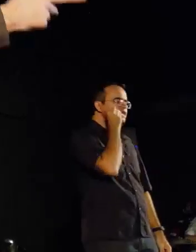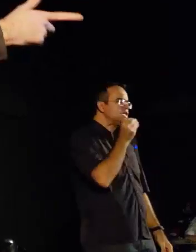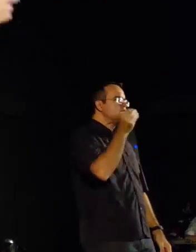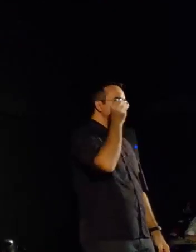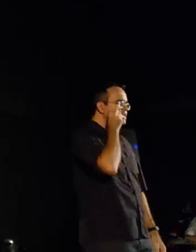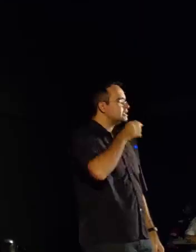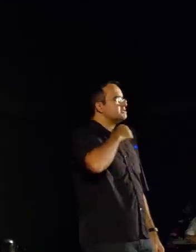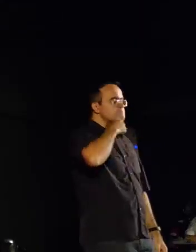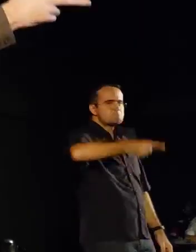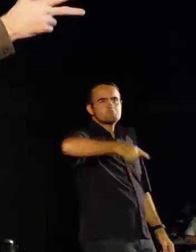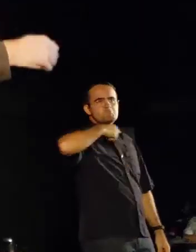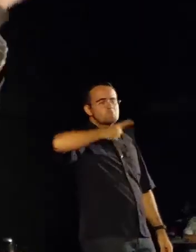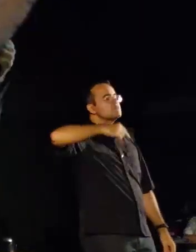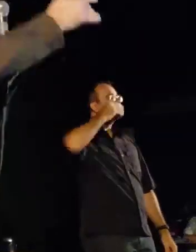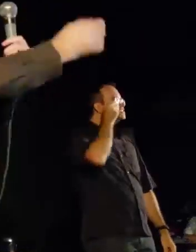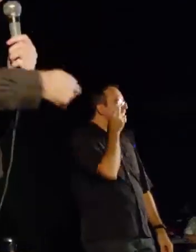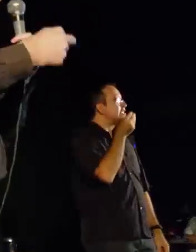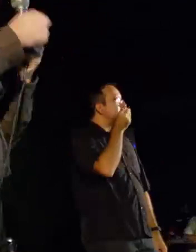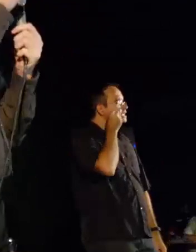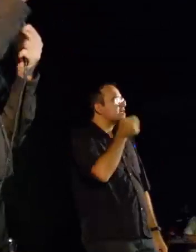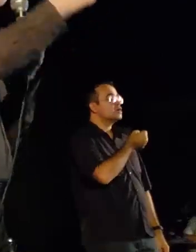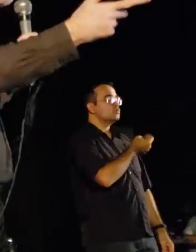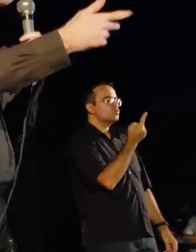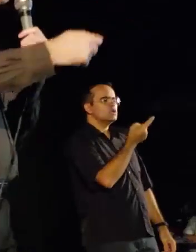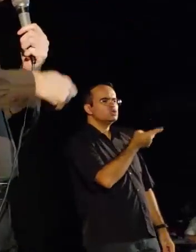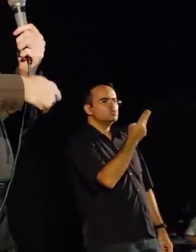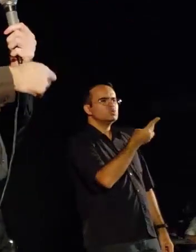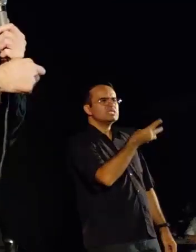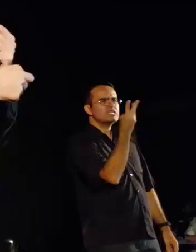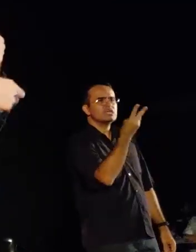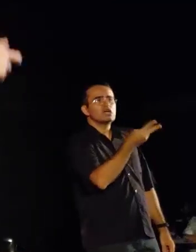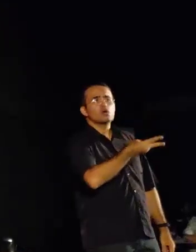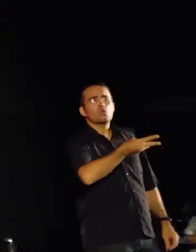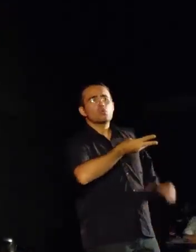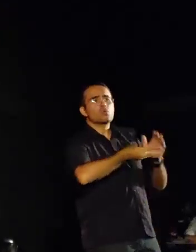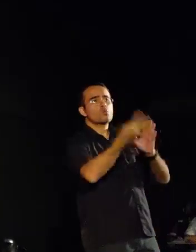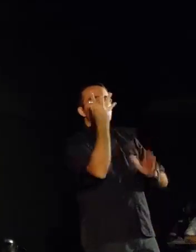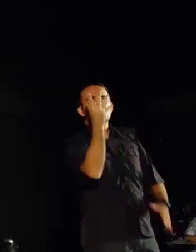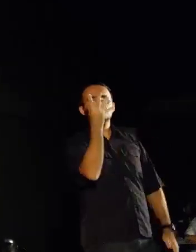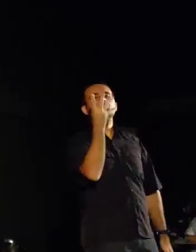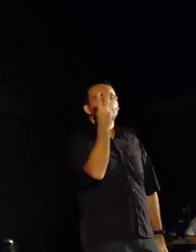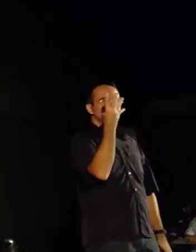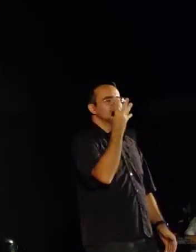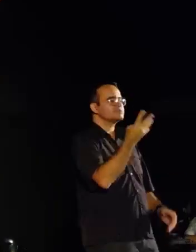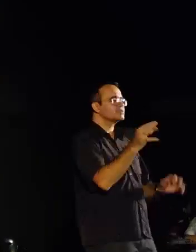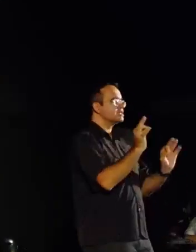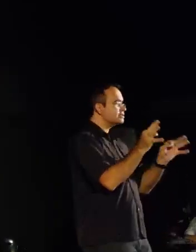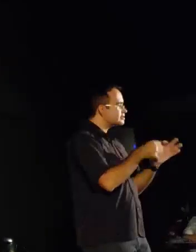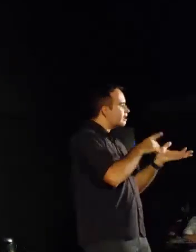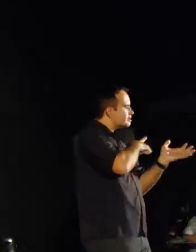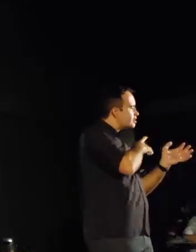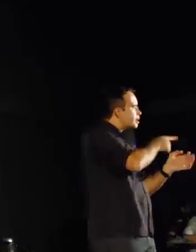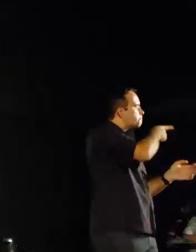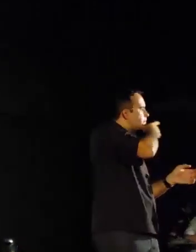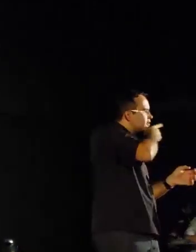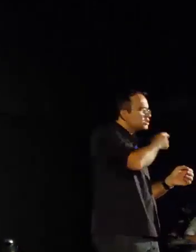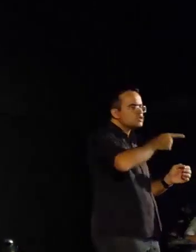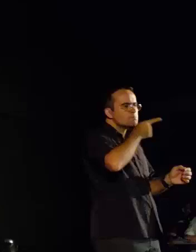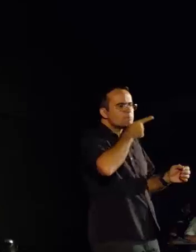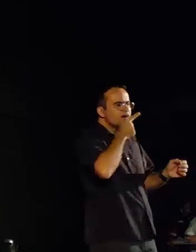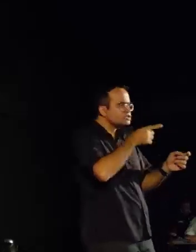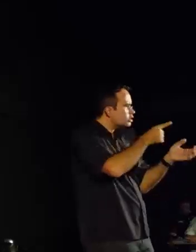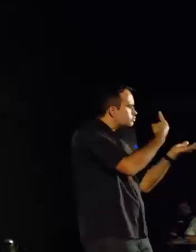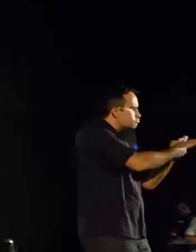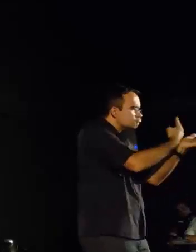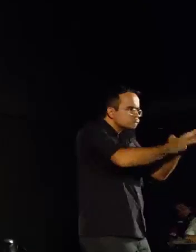mais que os governos anteriores sejam governos de coalizão, mas é sempre bom lembrar algumas coisas sobre o